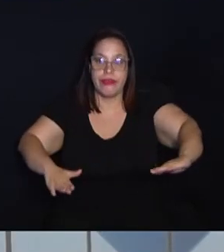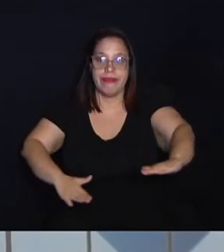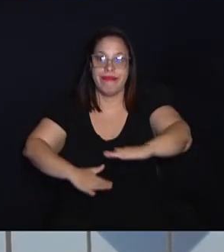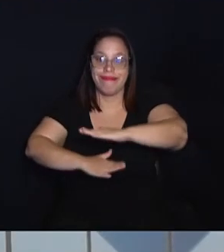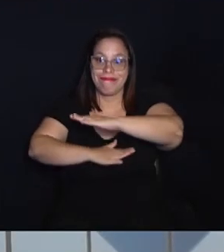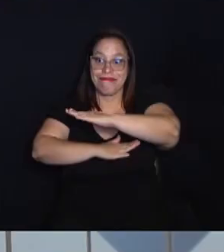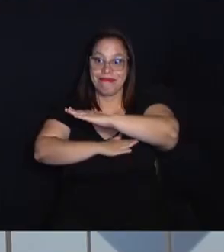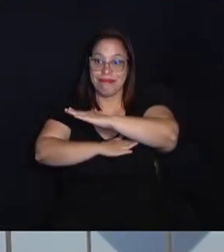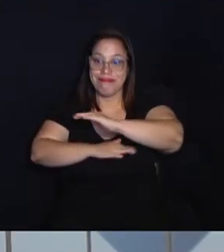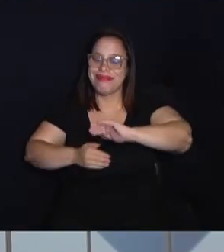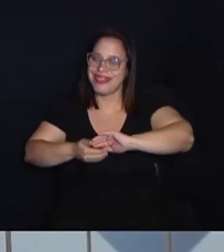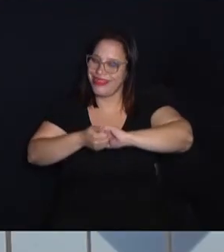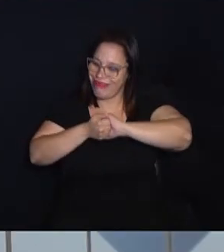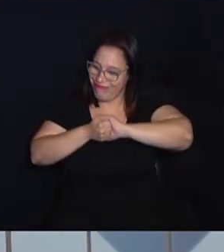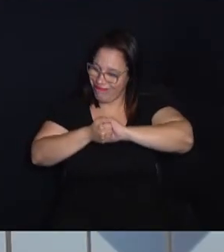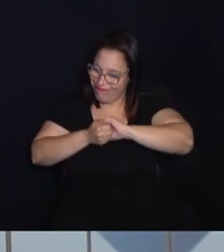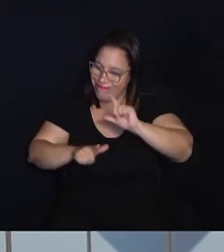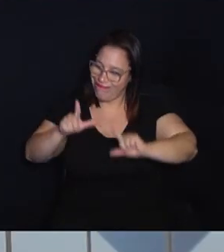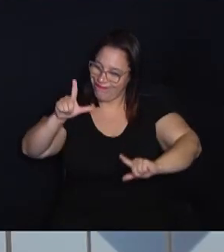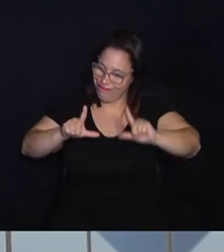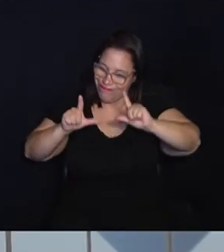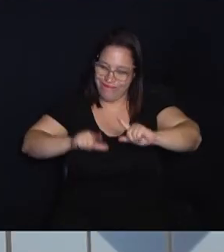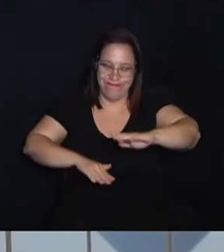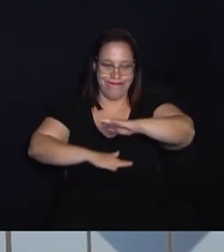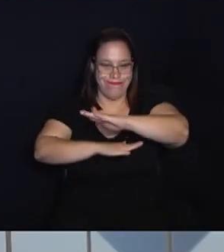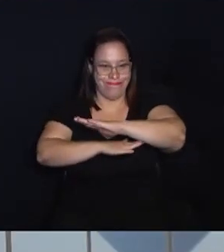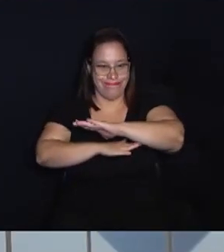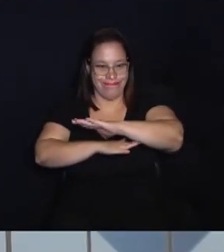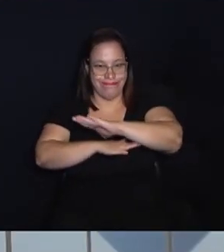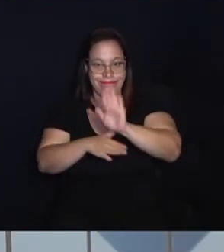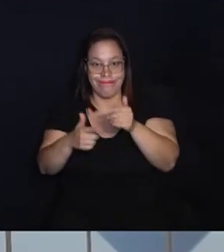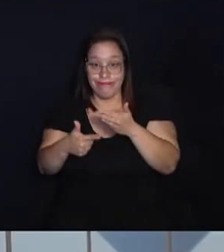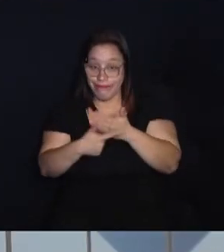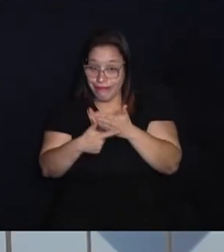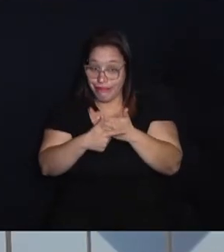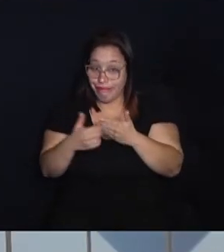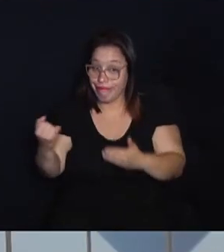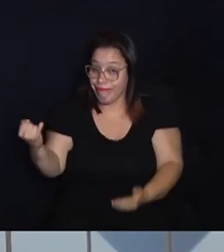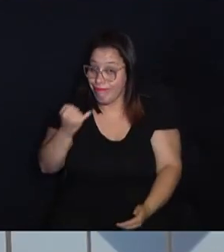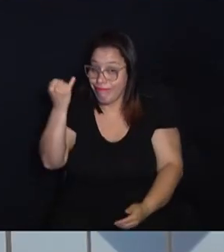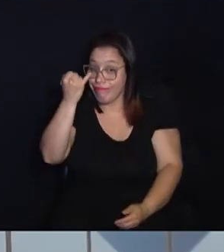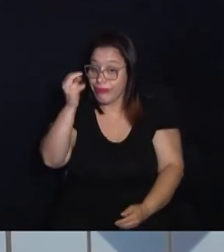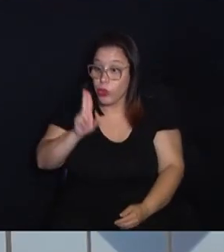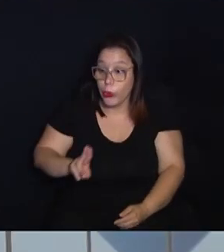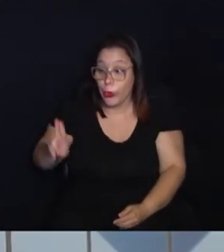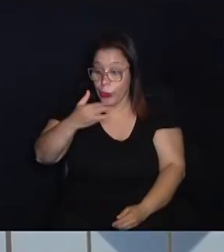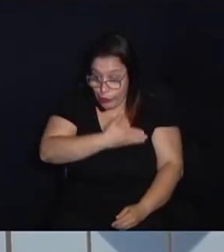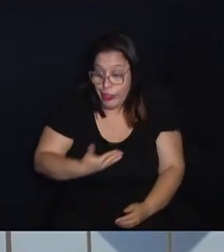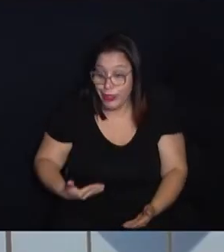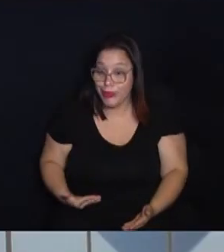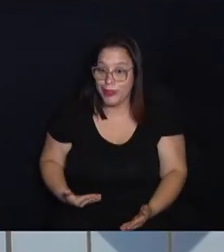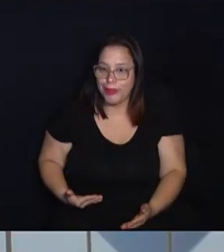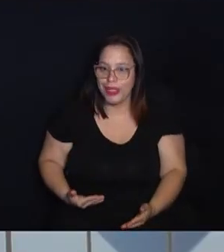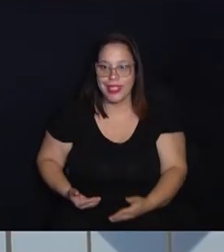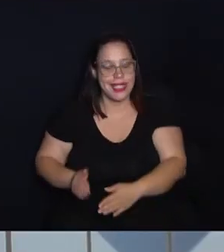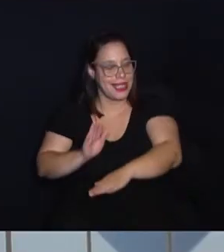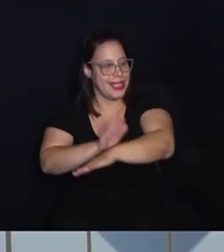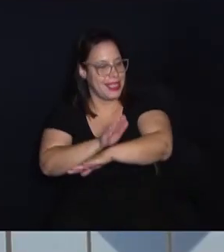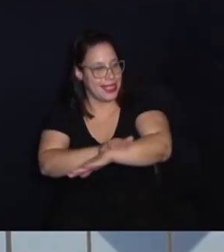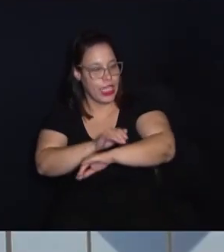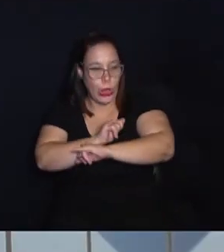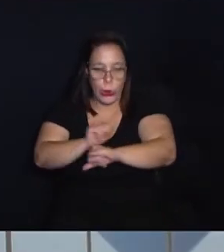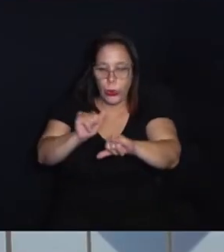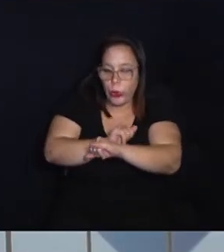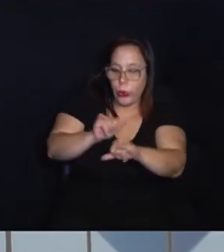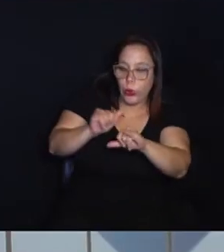quero cumprimentar toda a equipe da TV Câmara que tem prestado esse papel importante, até de utilidade pública, de ajudar a divulgar aquilo que a